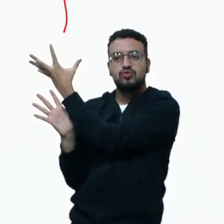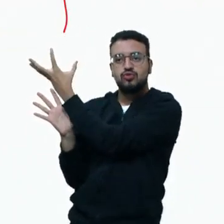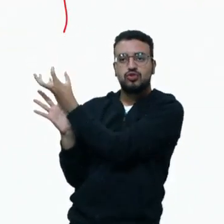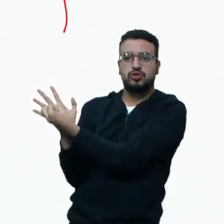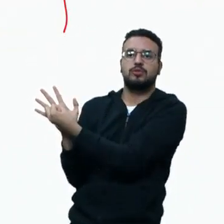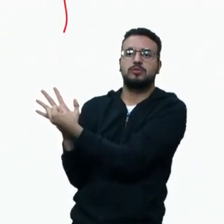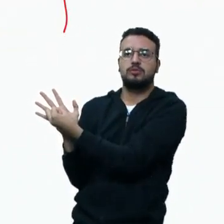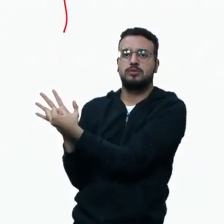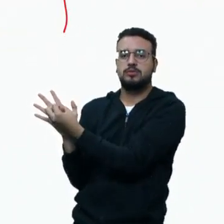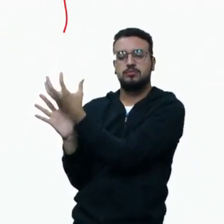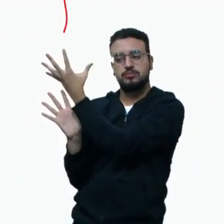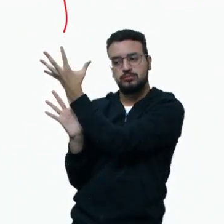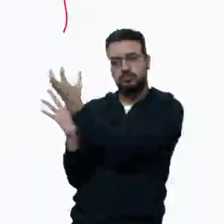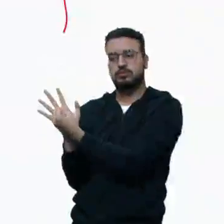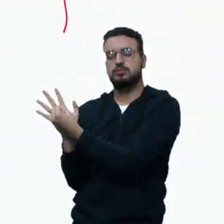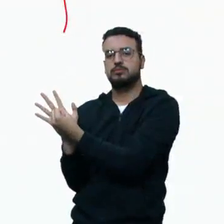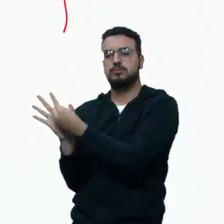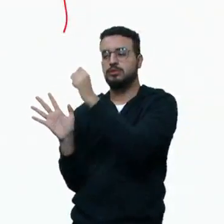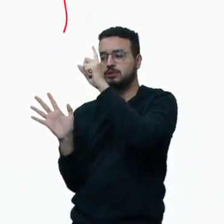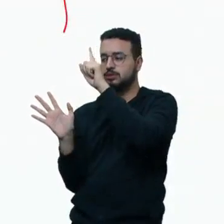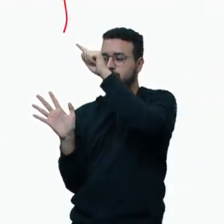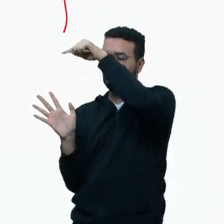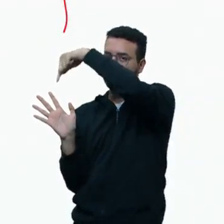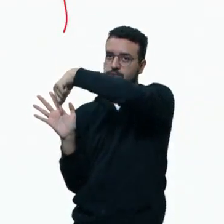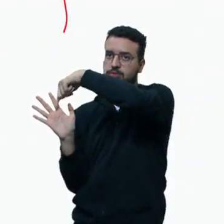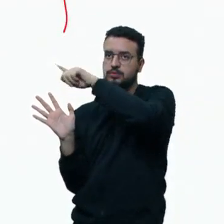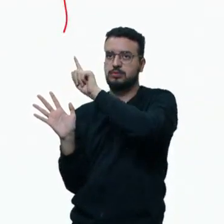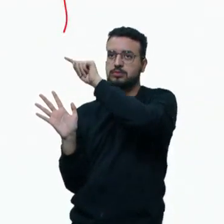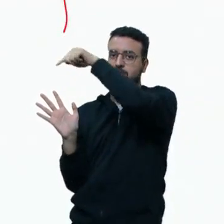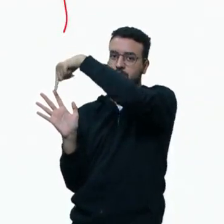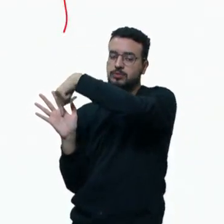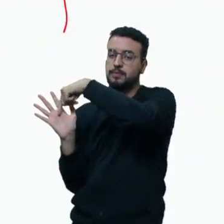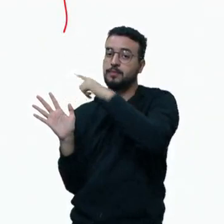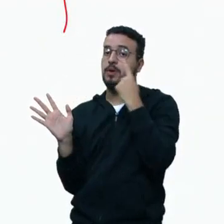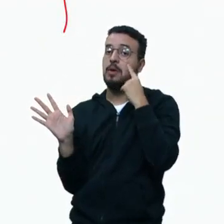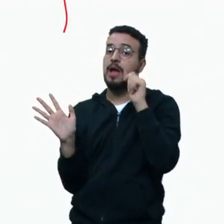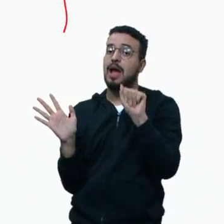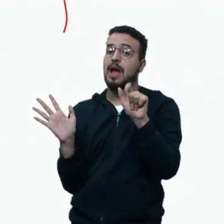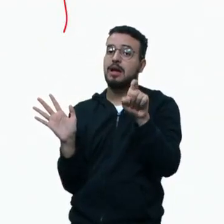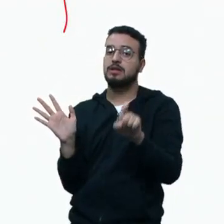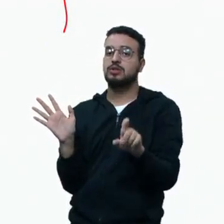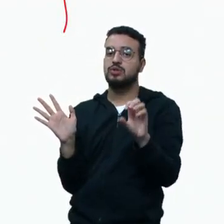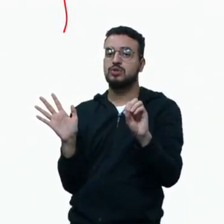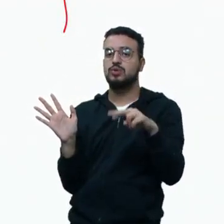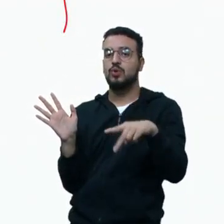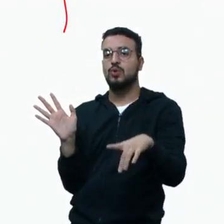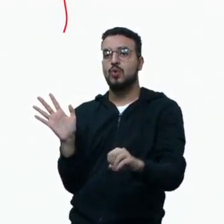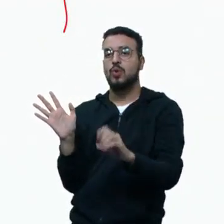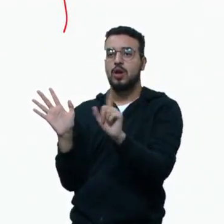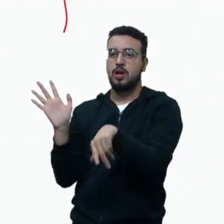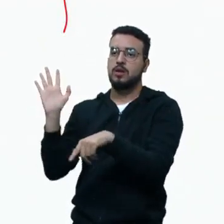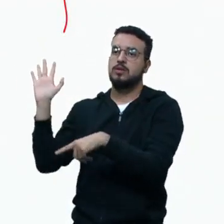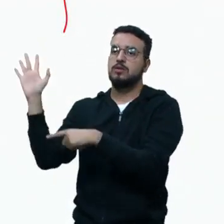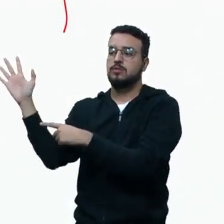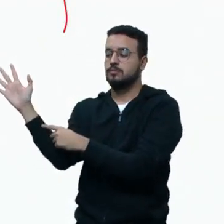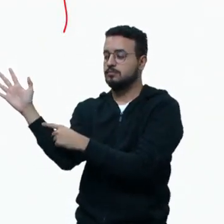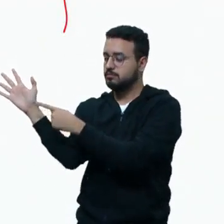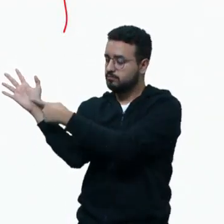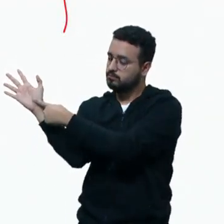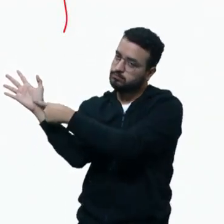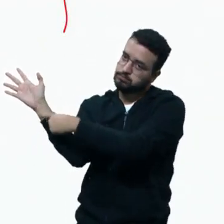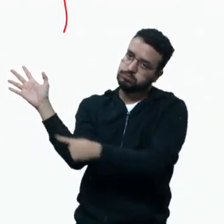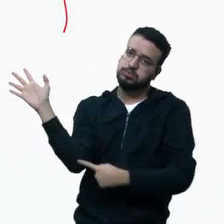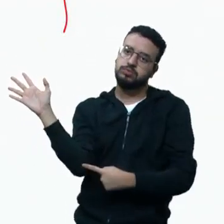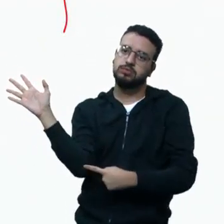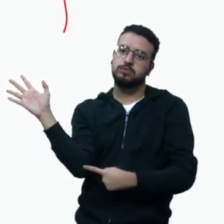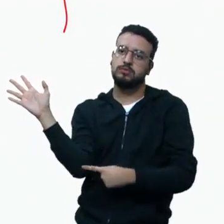quem conduz impulso para o corpo celular. Agora, no axônio, eu tenho esse estímulo, ele vai se afastando, tá? Ele